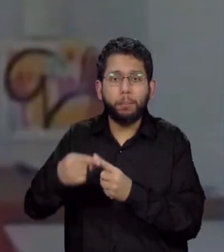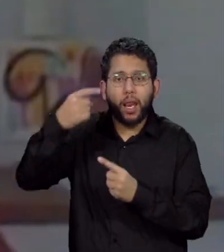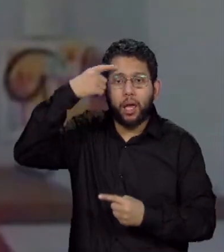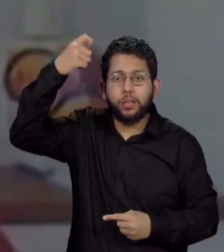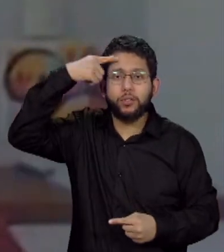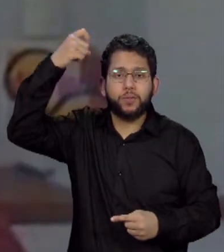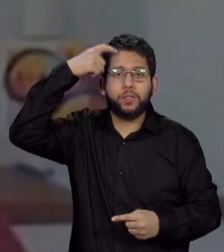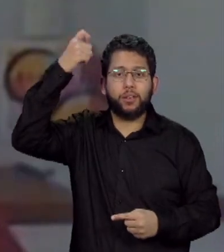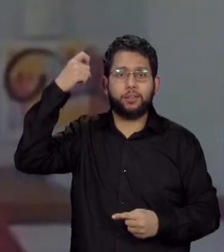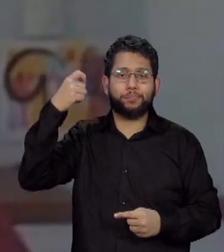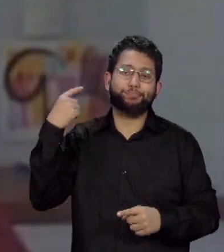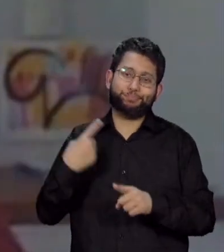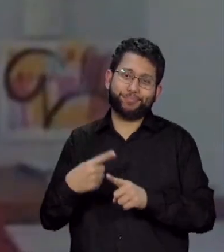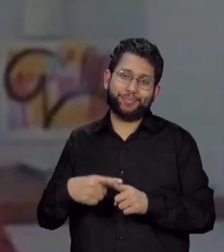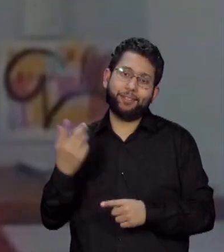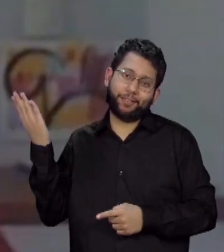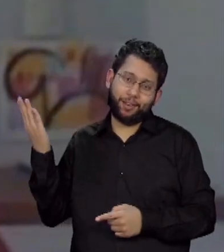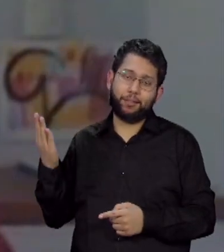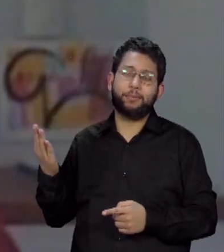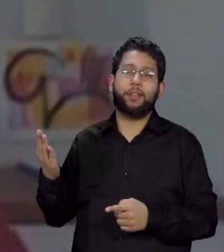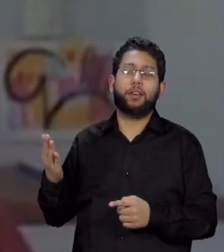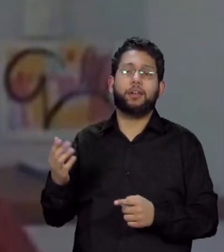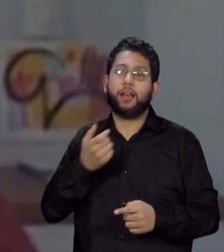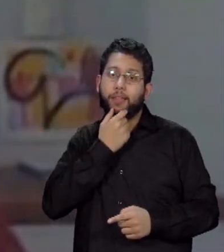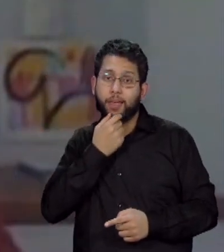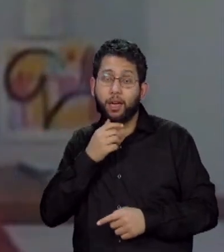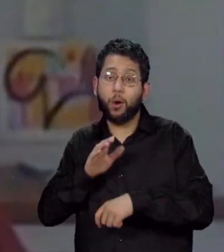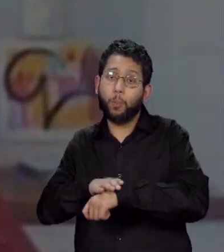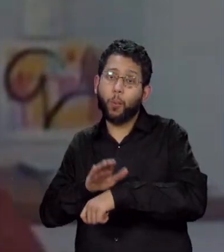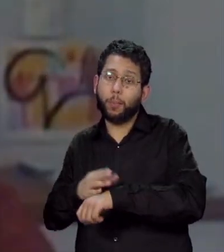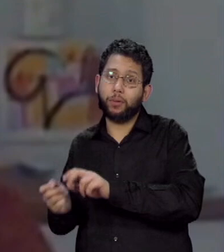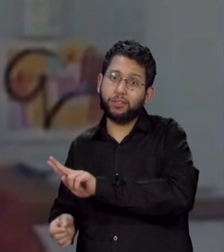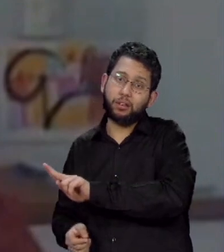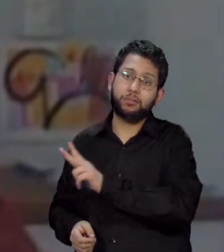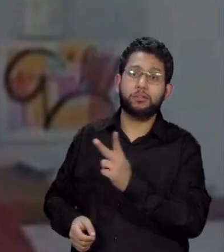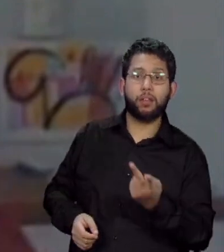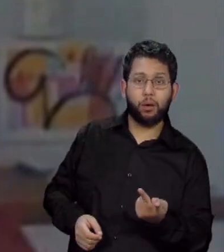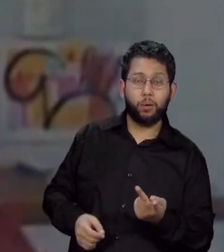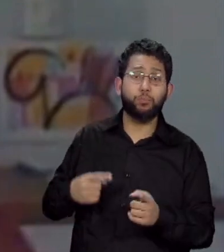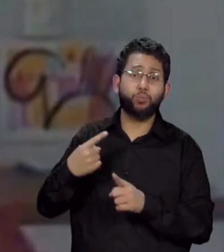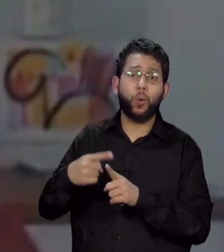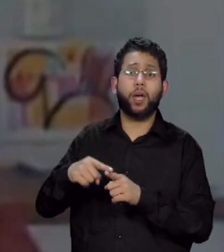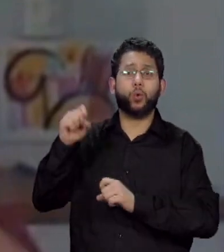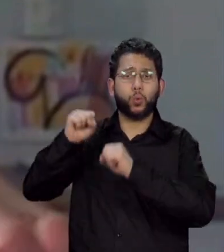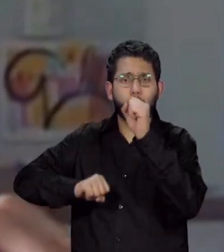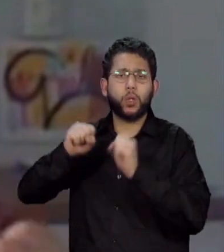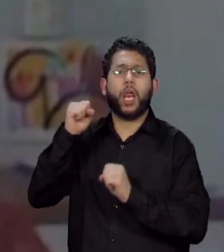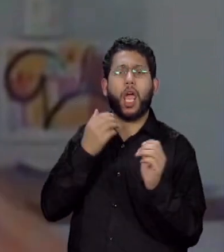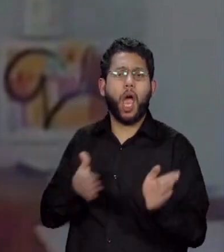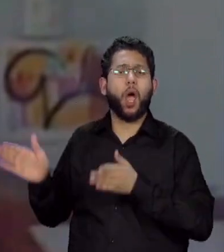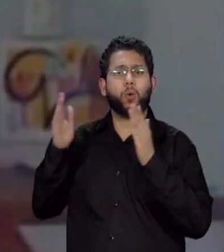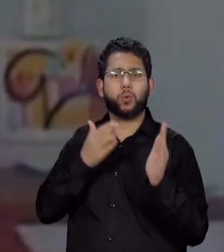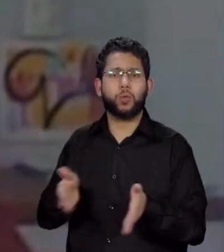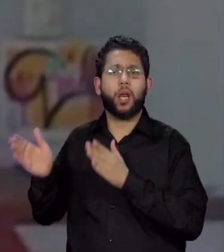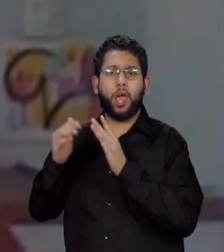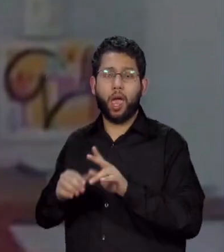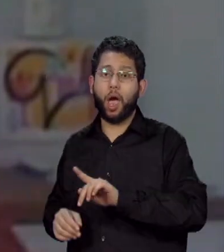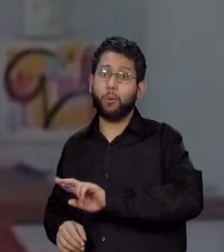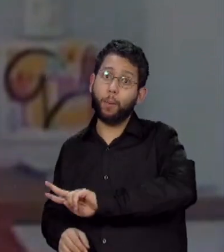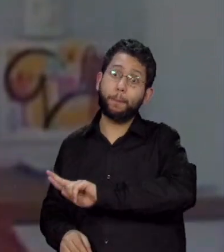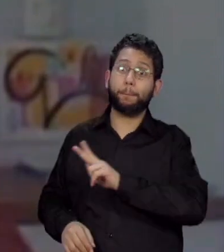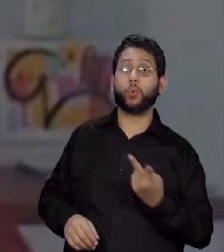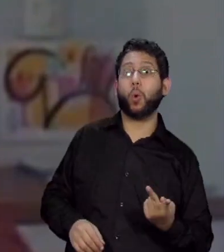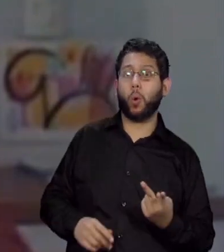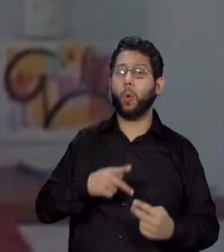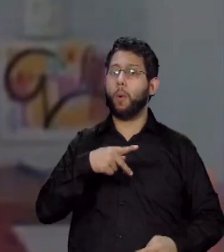está vivendo um momento de transição, viveu um momento de transição que ela deixou de ser industrial, né, para ser pós-industrial,